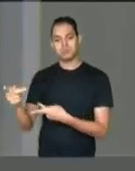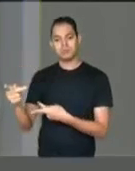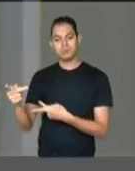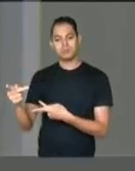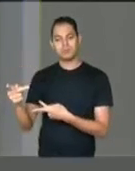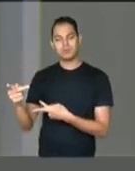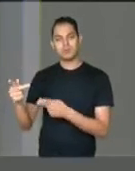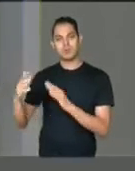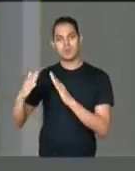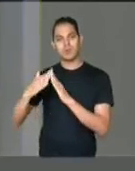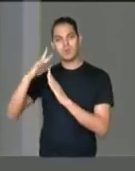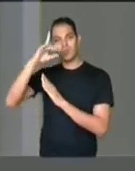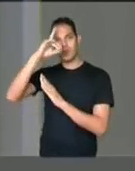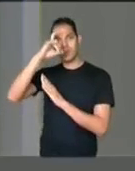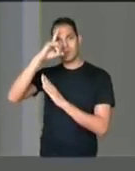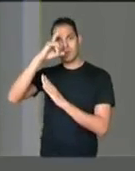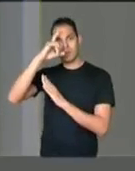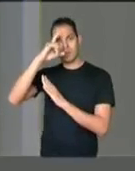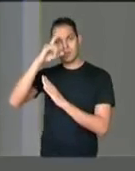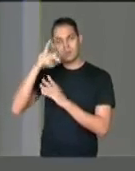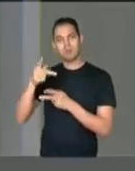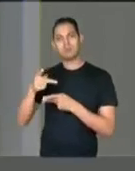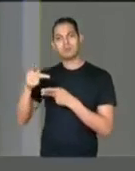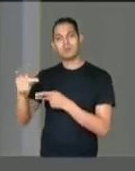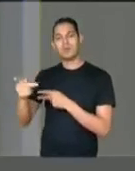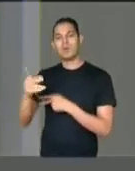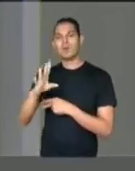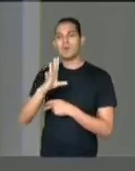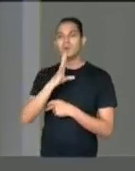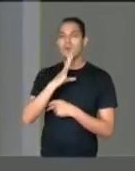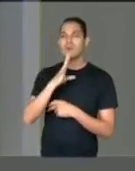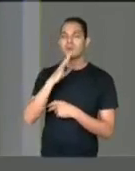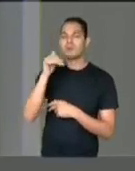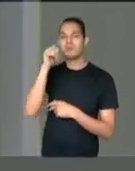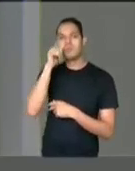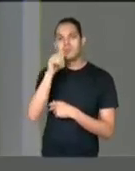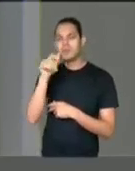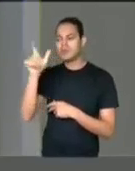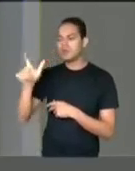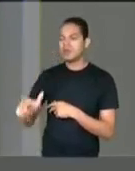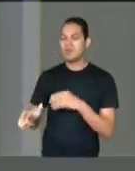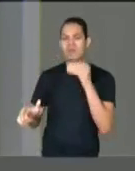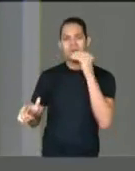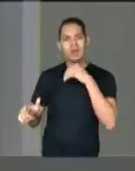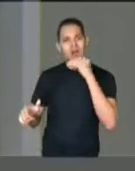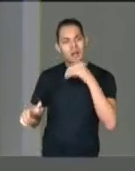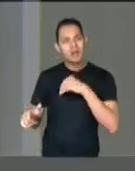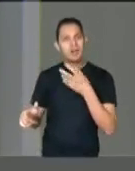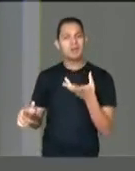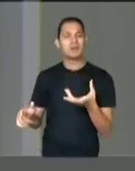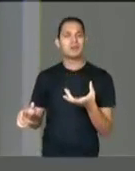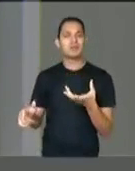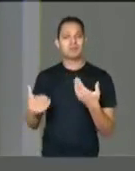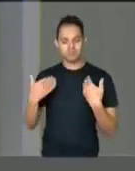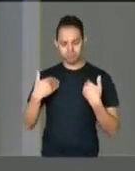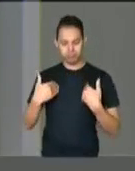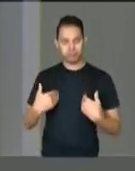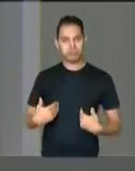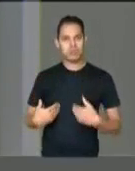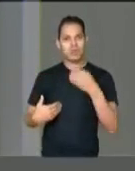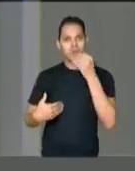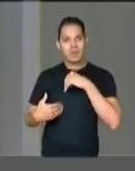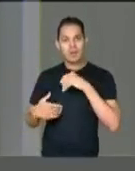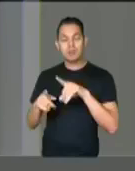no Hospital Santo Antônio. Conheci uma mulher frágil fisicamente, mas